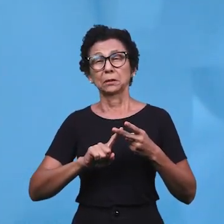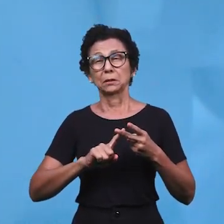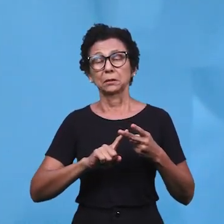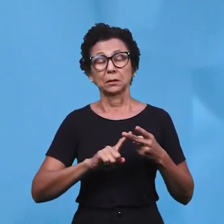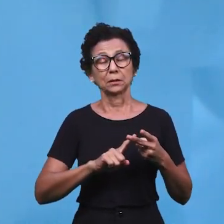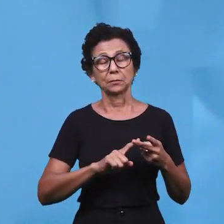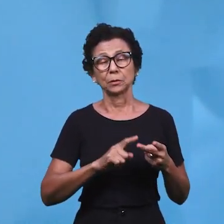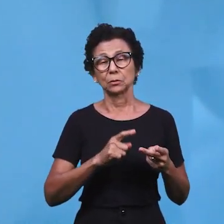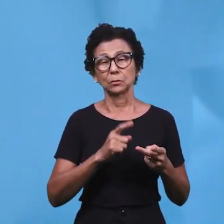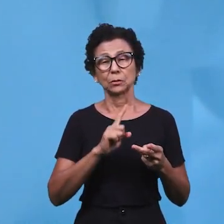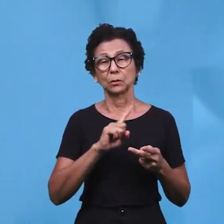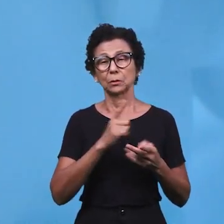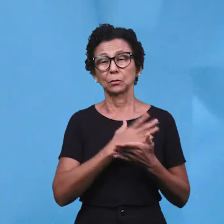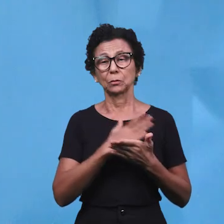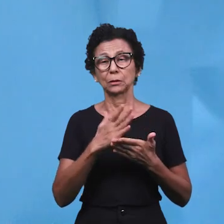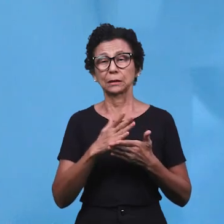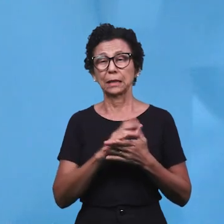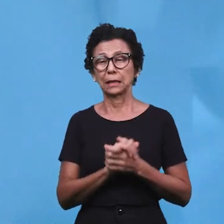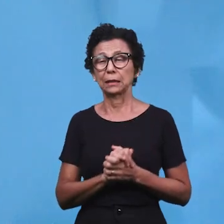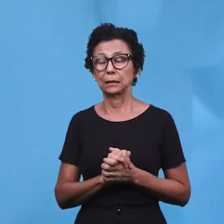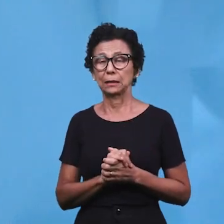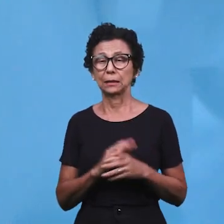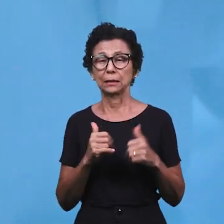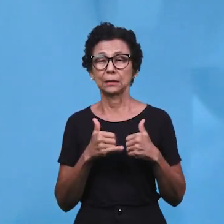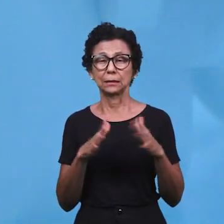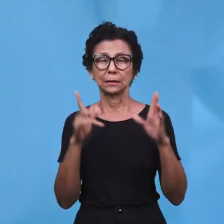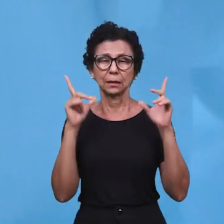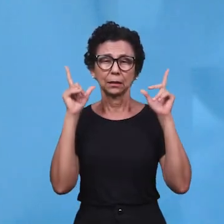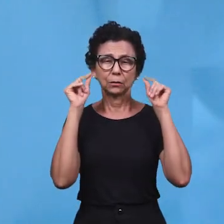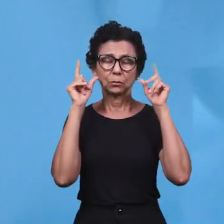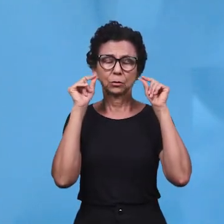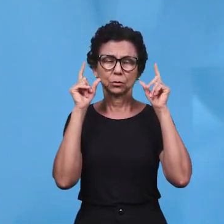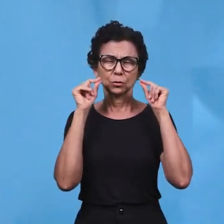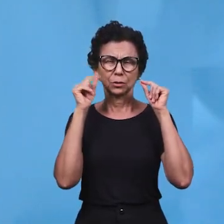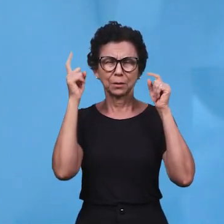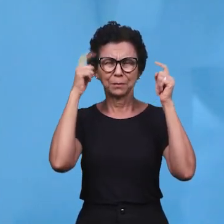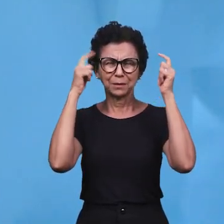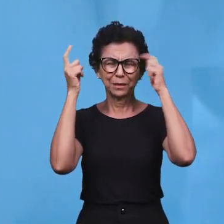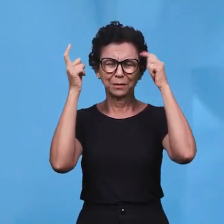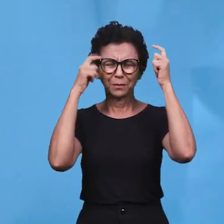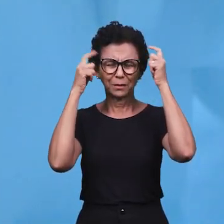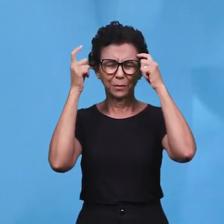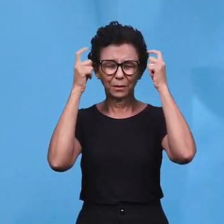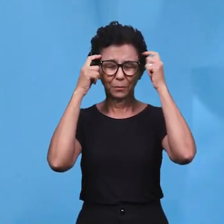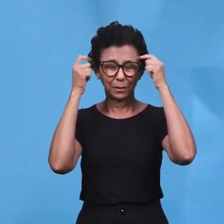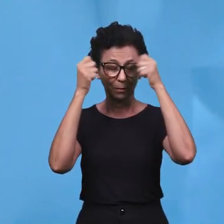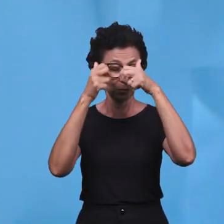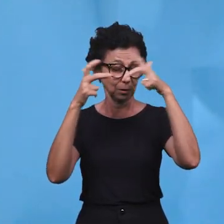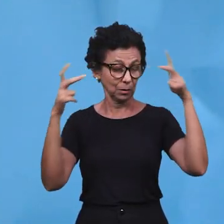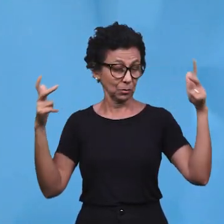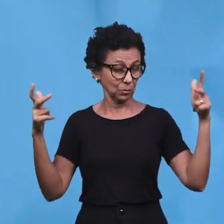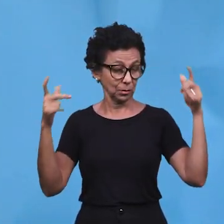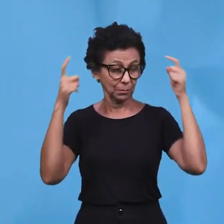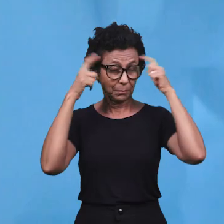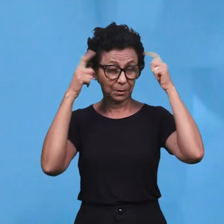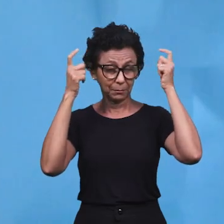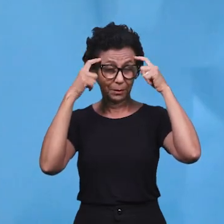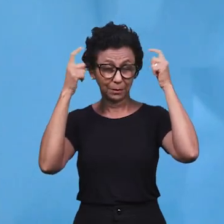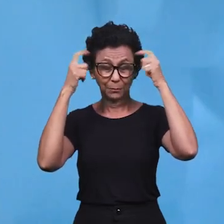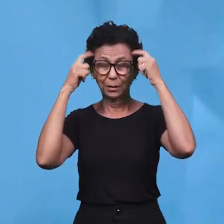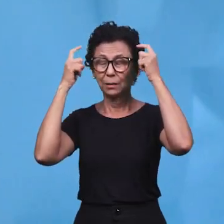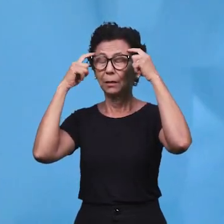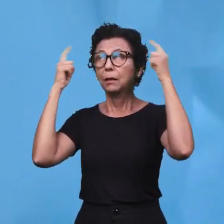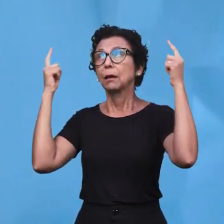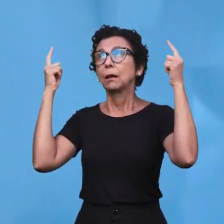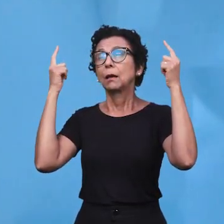não consegue iniciar o sono porque fica com aqueles pensamentos ruminantes, né? Deita para descansar, mas rumina, rumina,